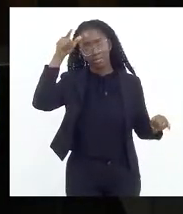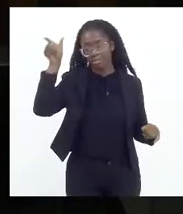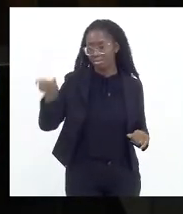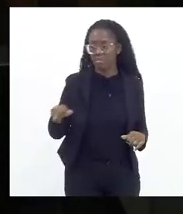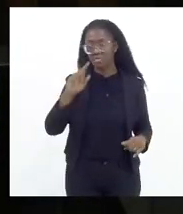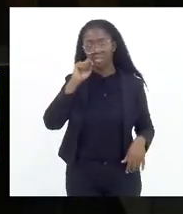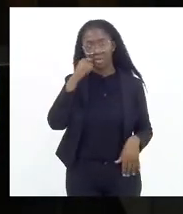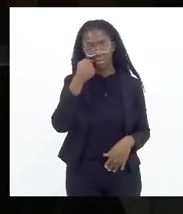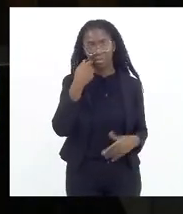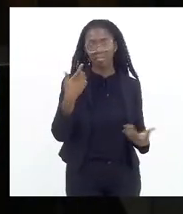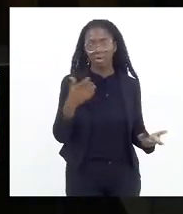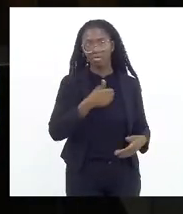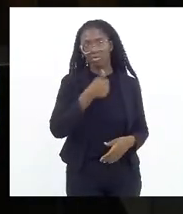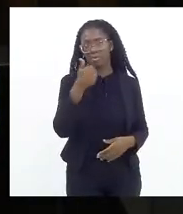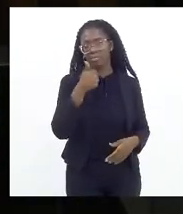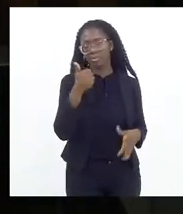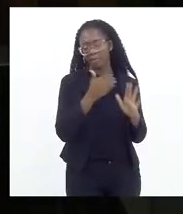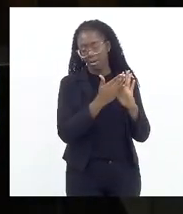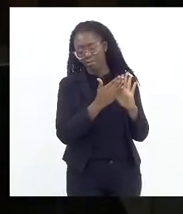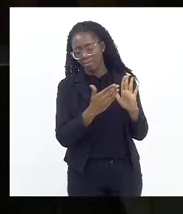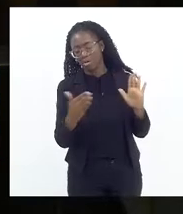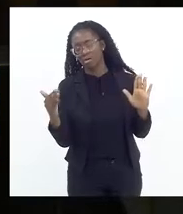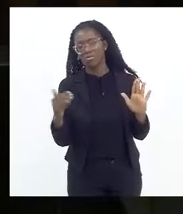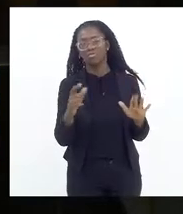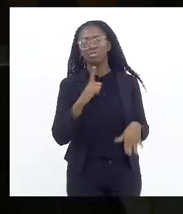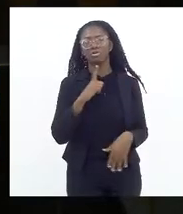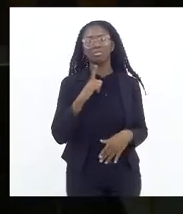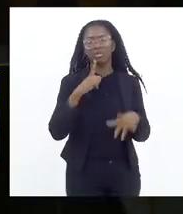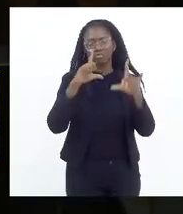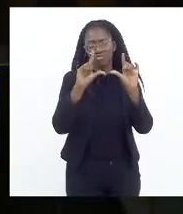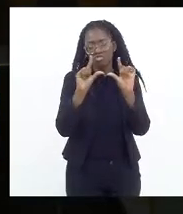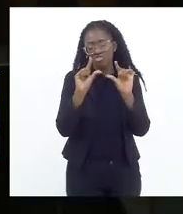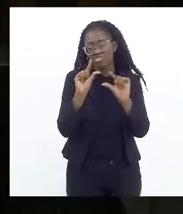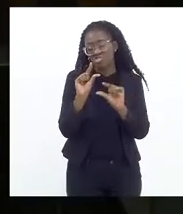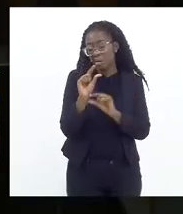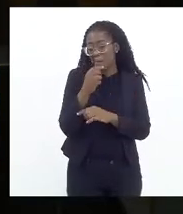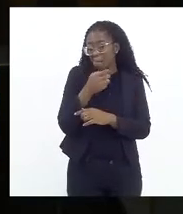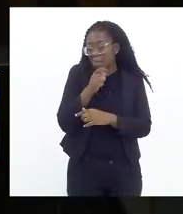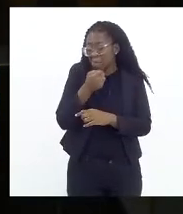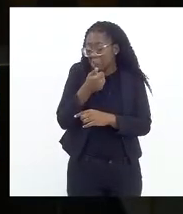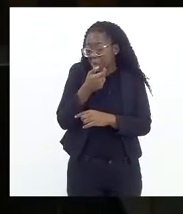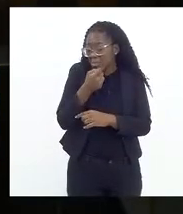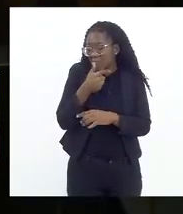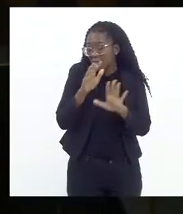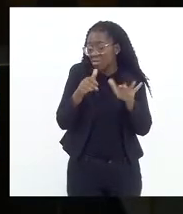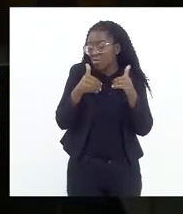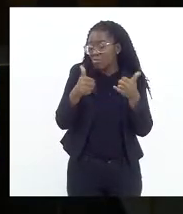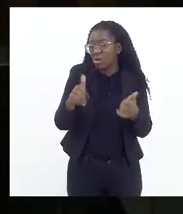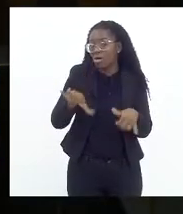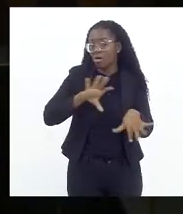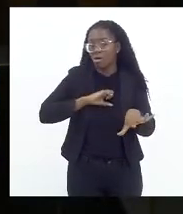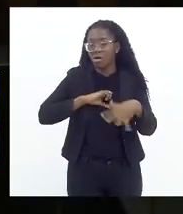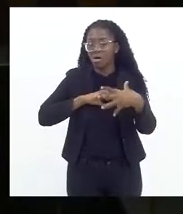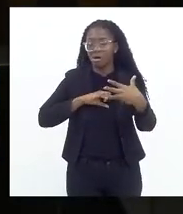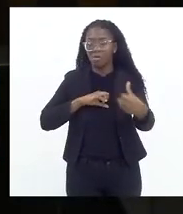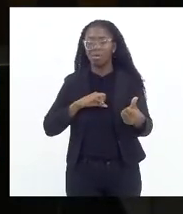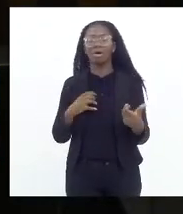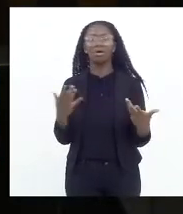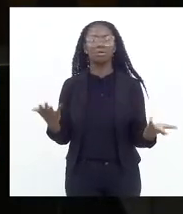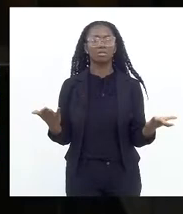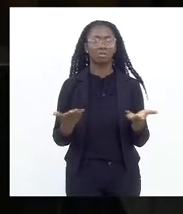Paes, no primeiro momento em que houve uma pequena melhoria nos índices de contágio por